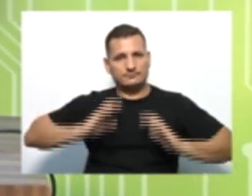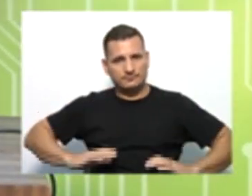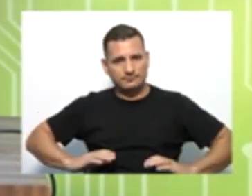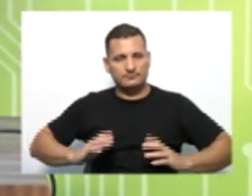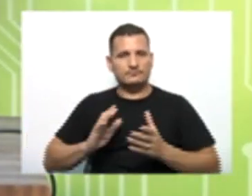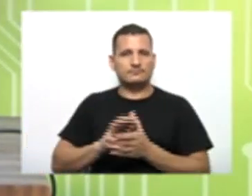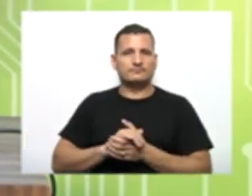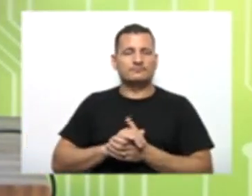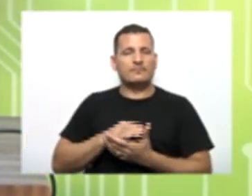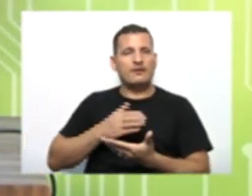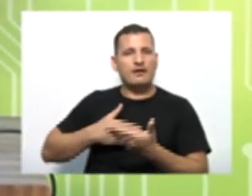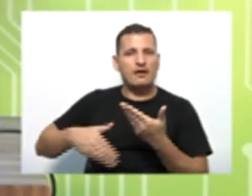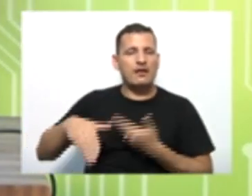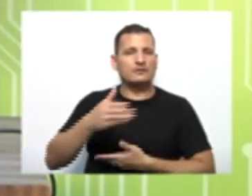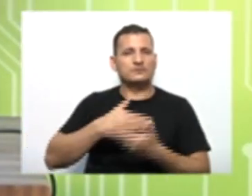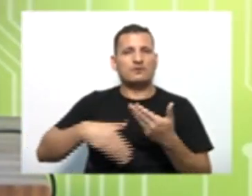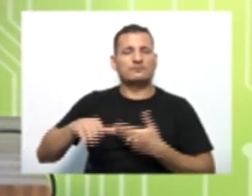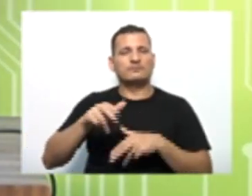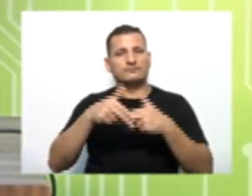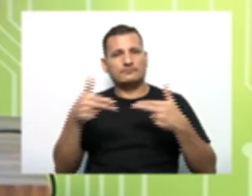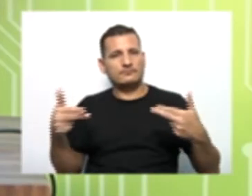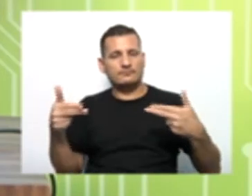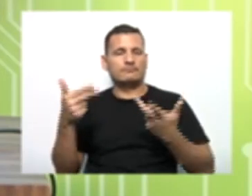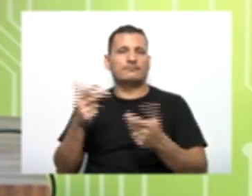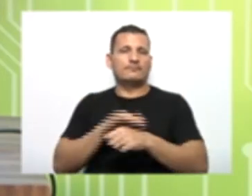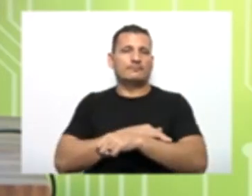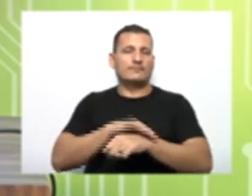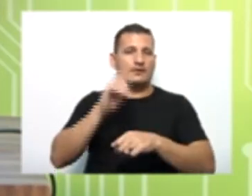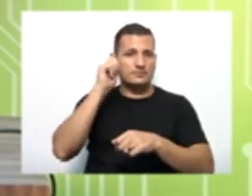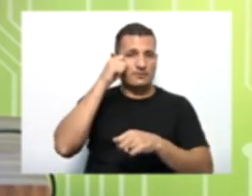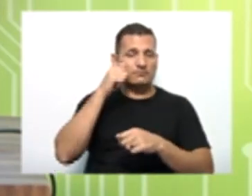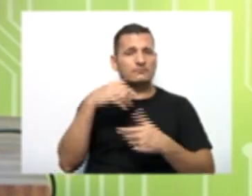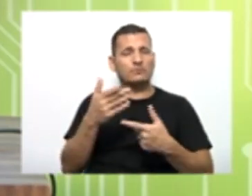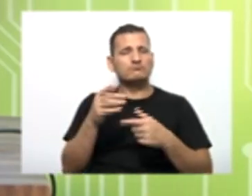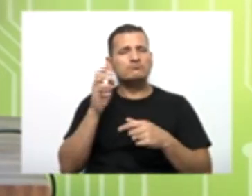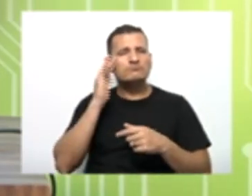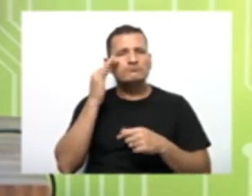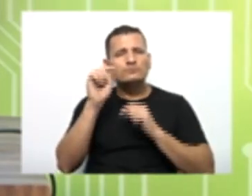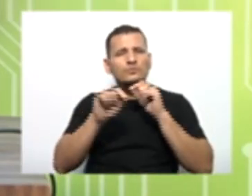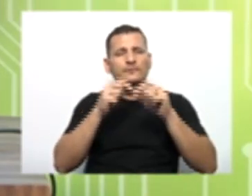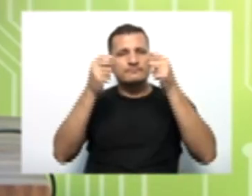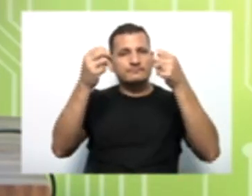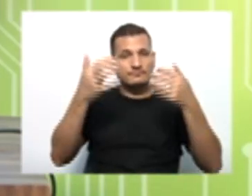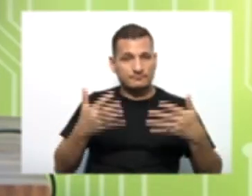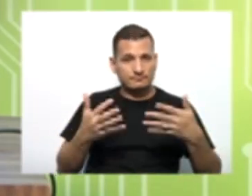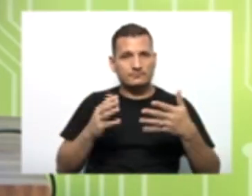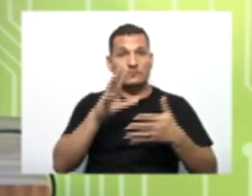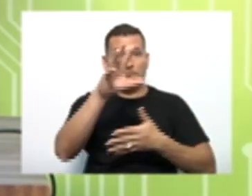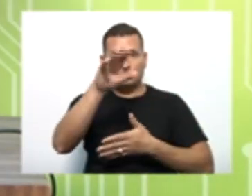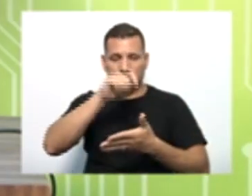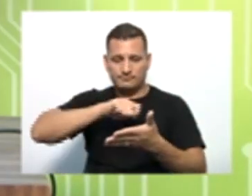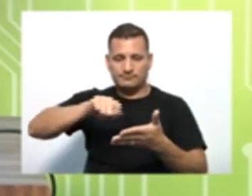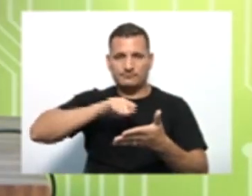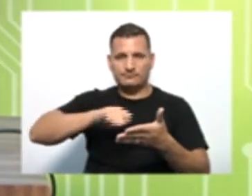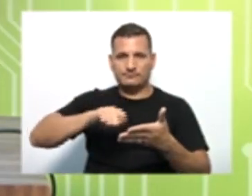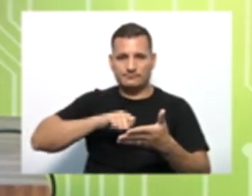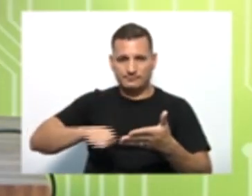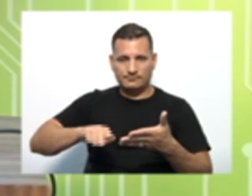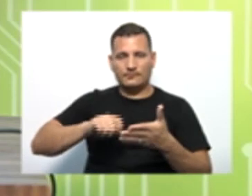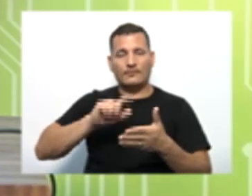dados é ainda para as experiências singulares com a educação das relações étnico-raciais, para saber também as